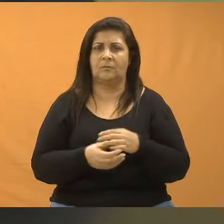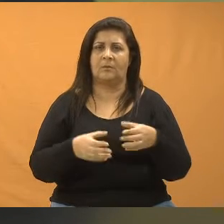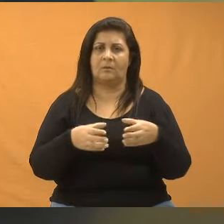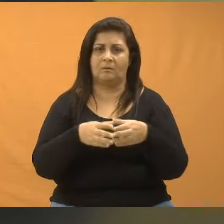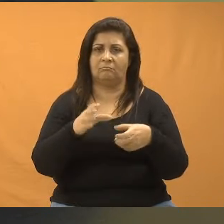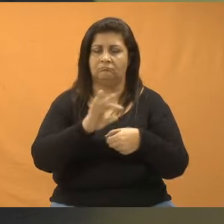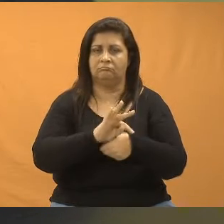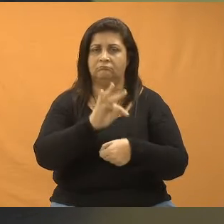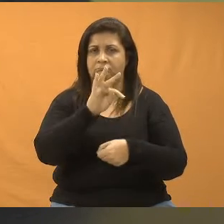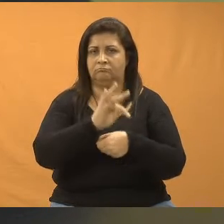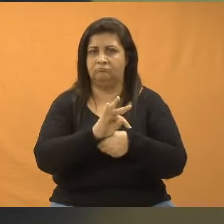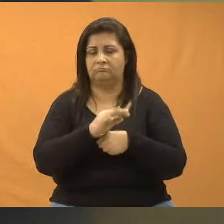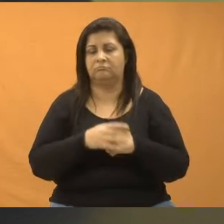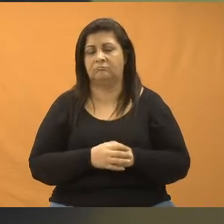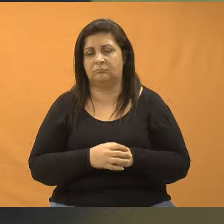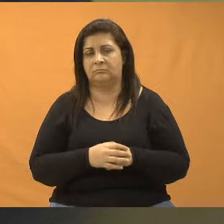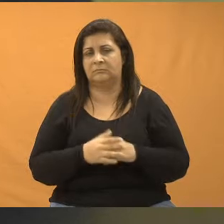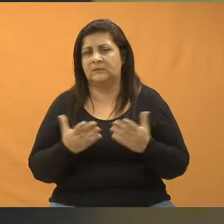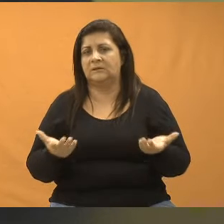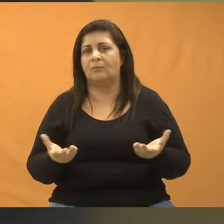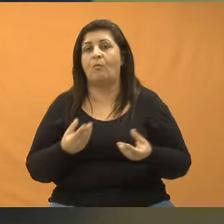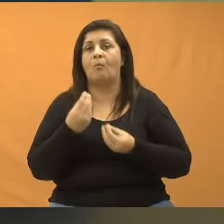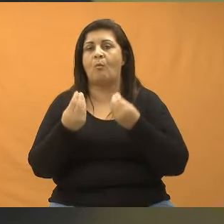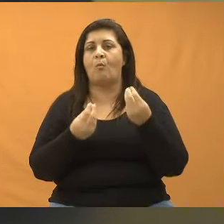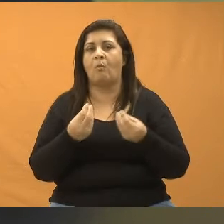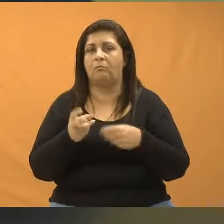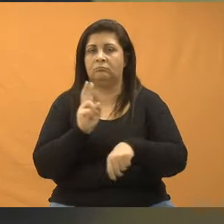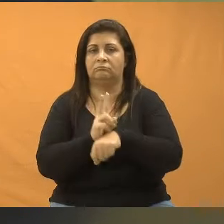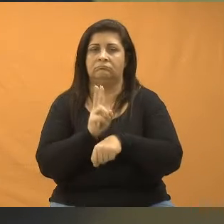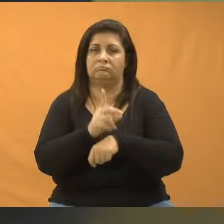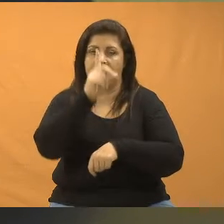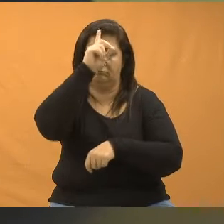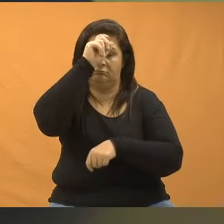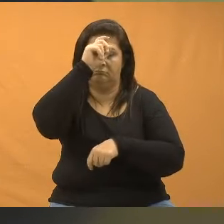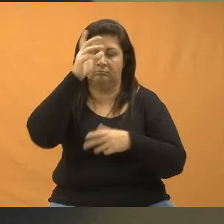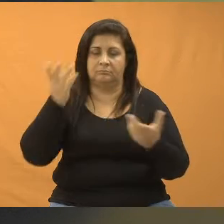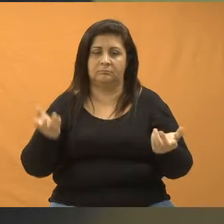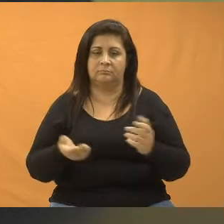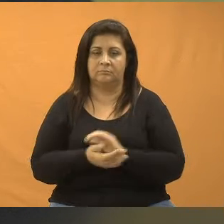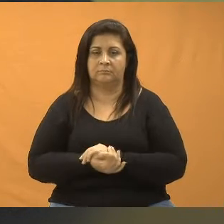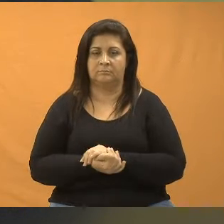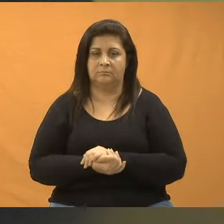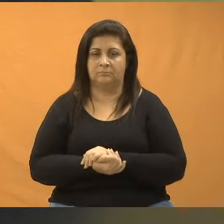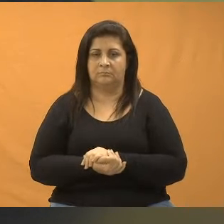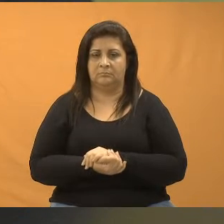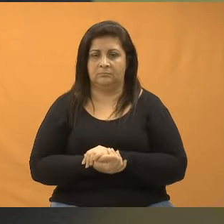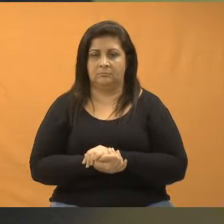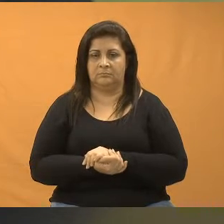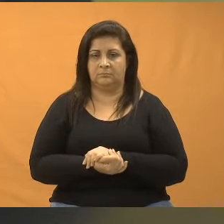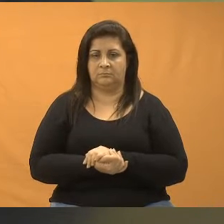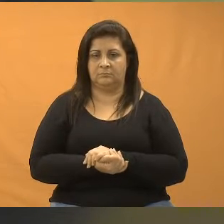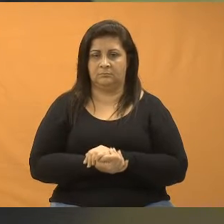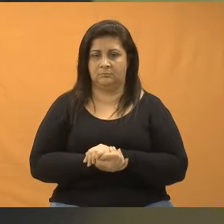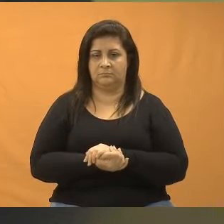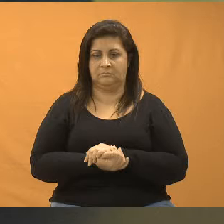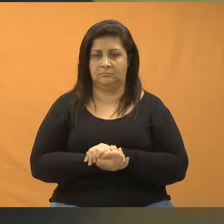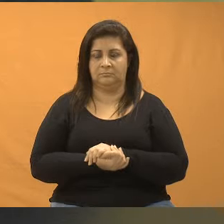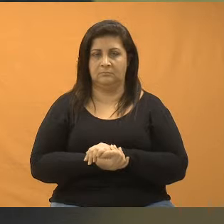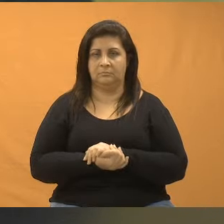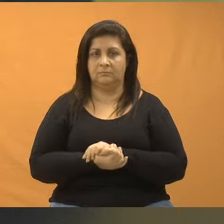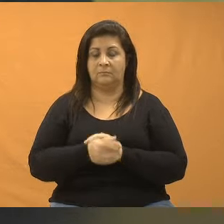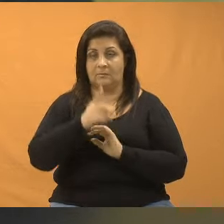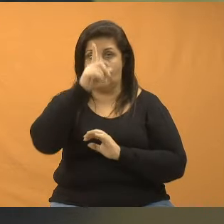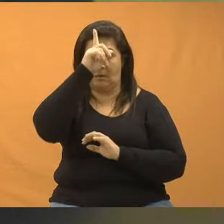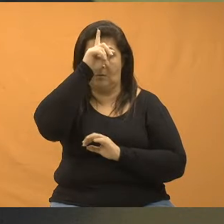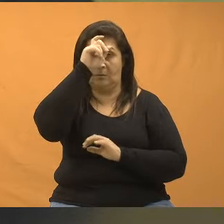corpo clínico, porque senão você não consegue nem parar a estrutura do hospital em pé. Né? O hospital em si, o